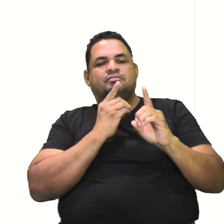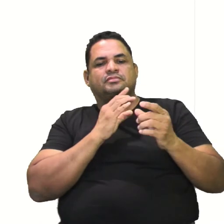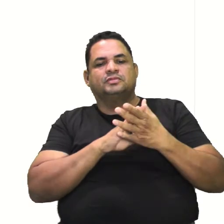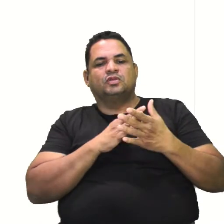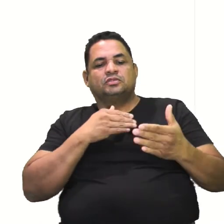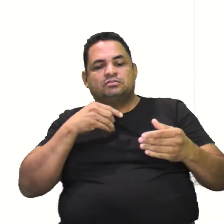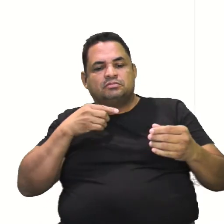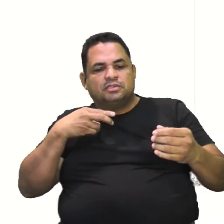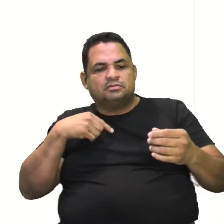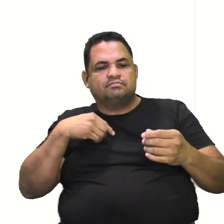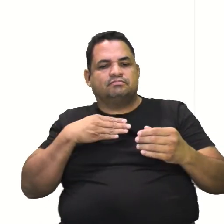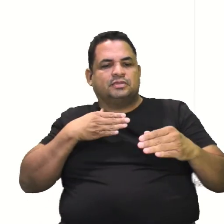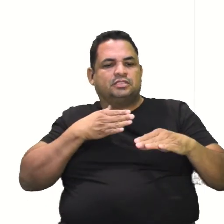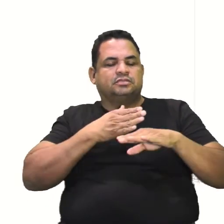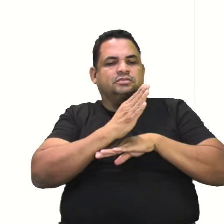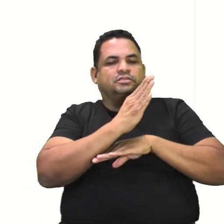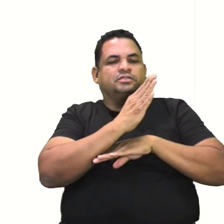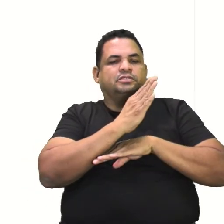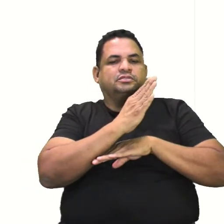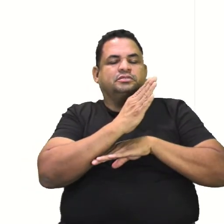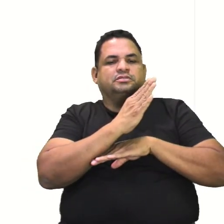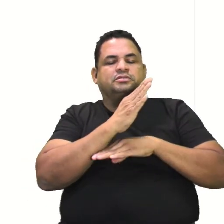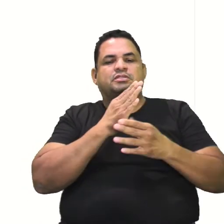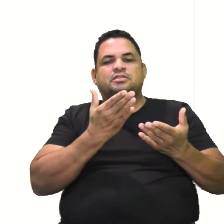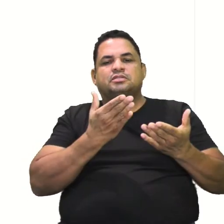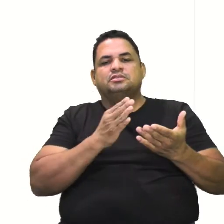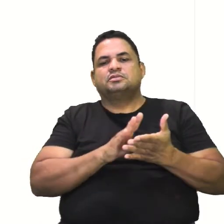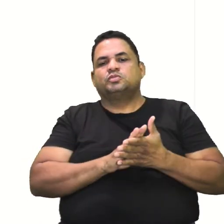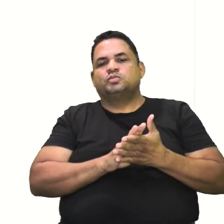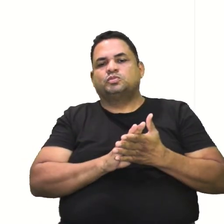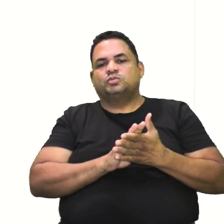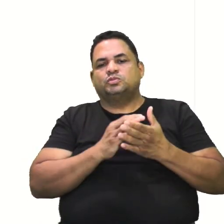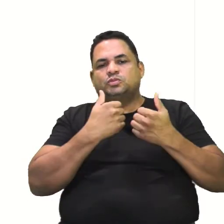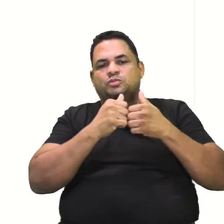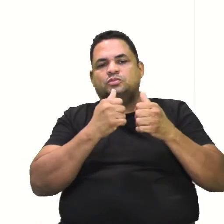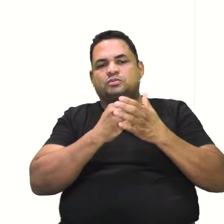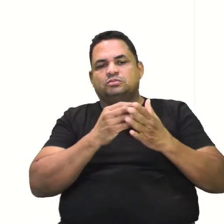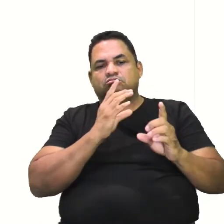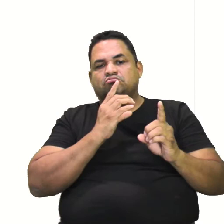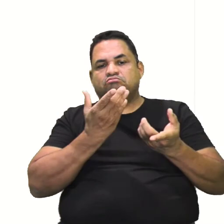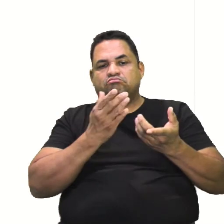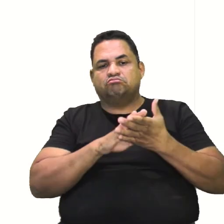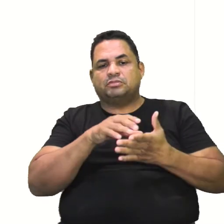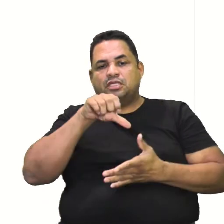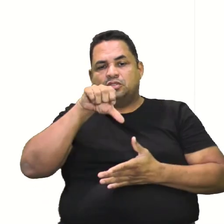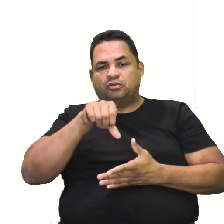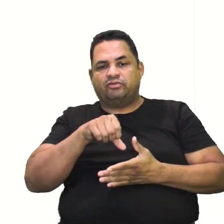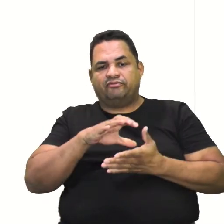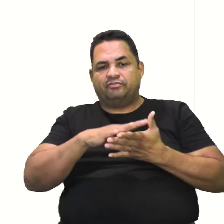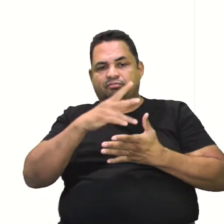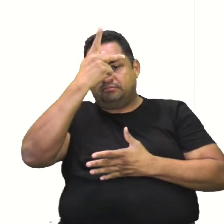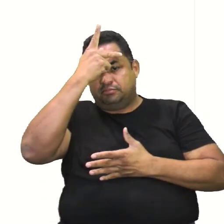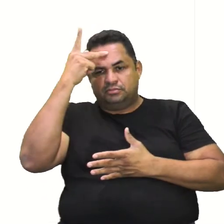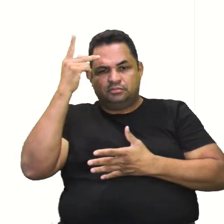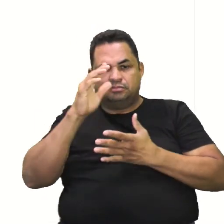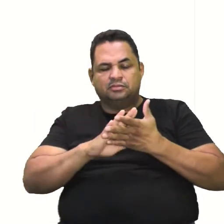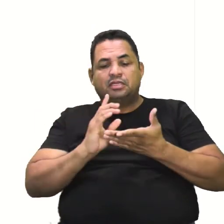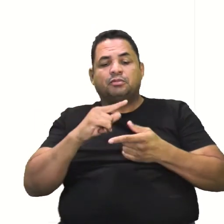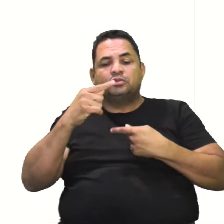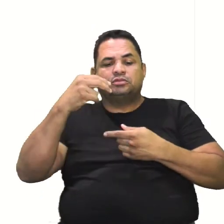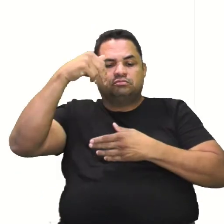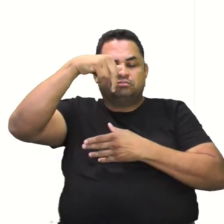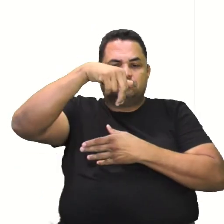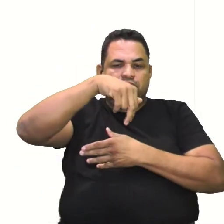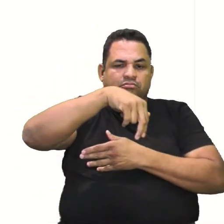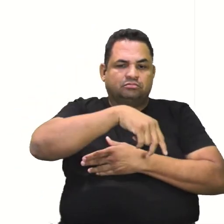ônibus, encontrei 9 passageiros. Depois de alguns minutos, desceram 2